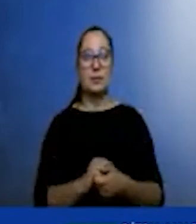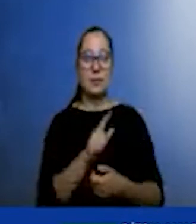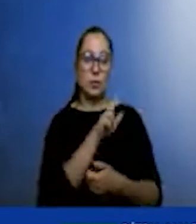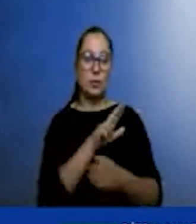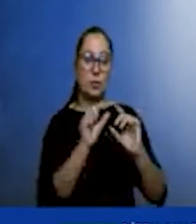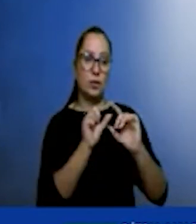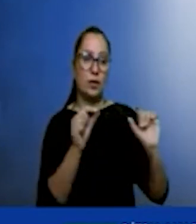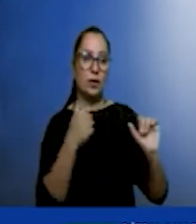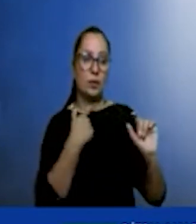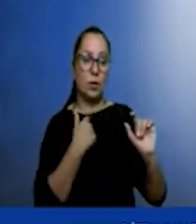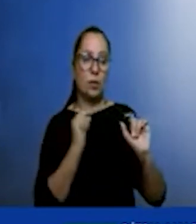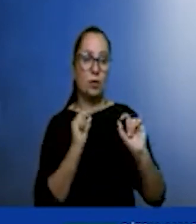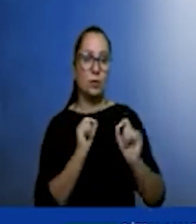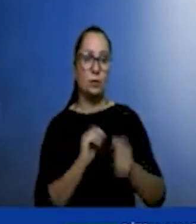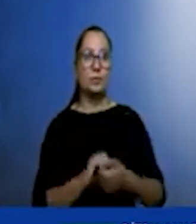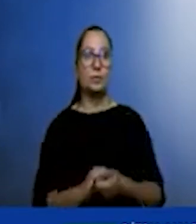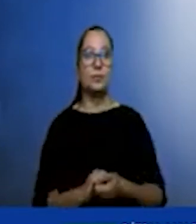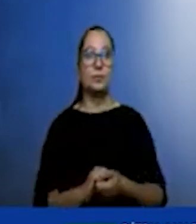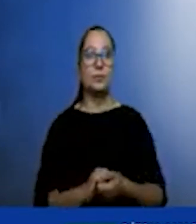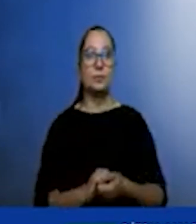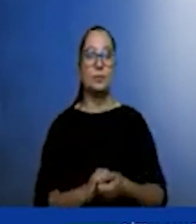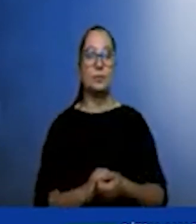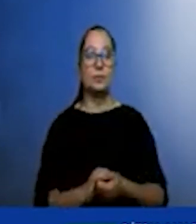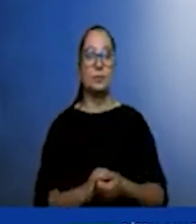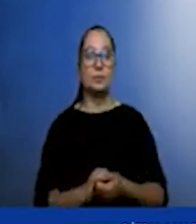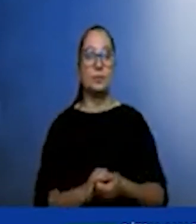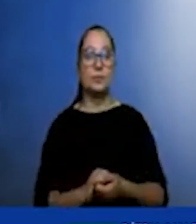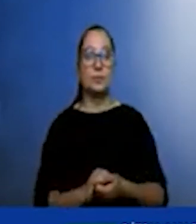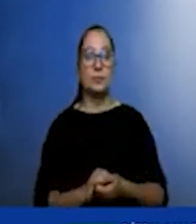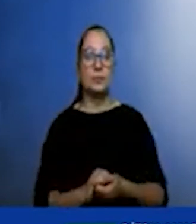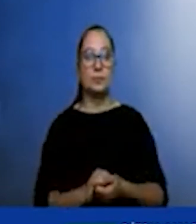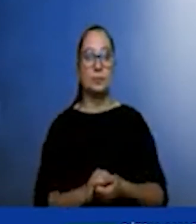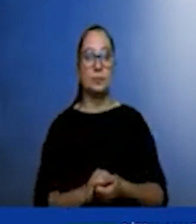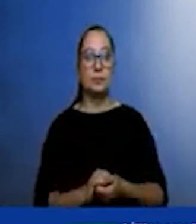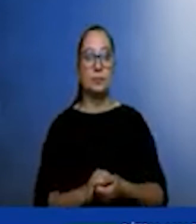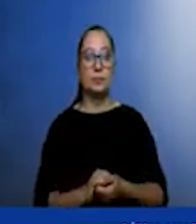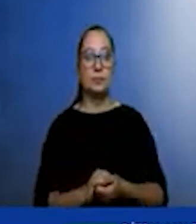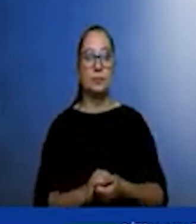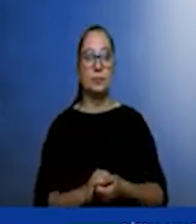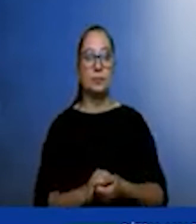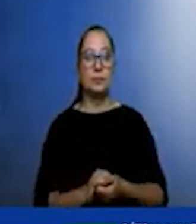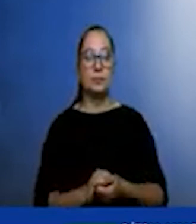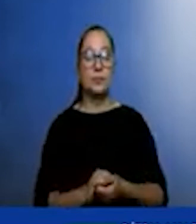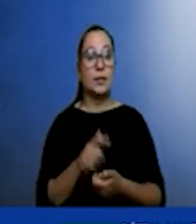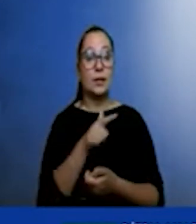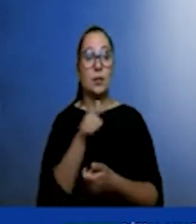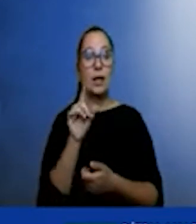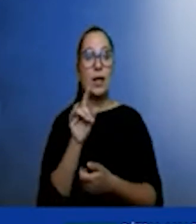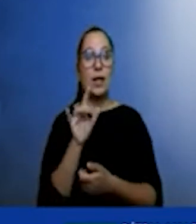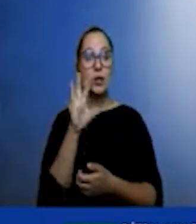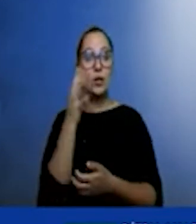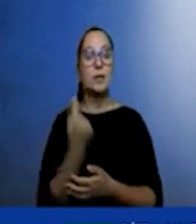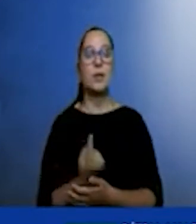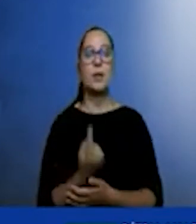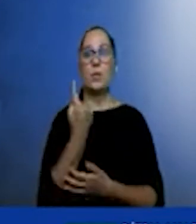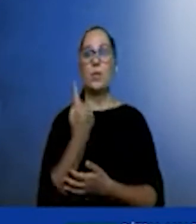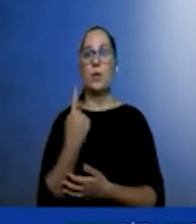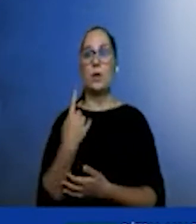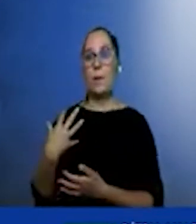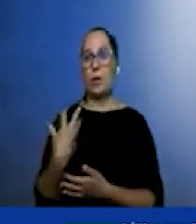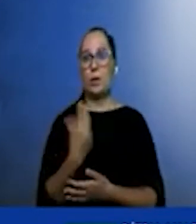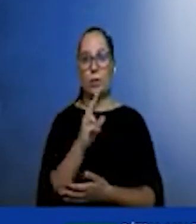gosto muito ontem, né? There is no size, one size fits all solution, né? Então, não tem uma solução que é única para todo mundo. Então,